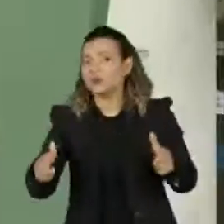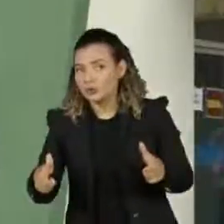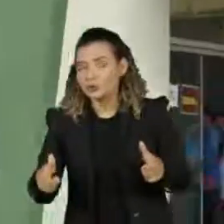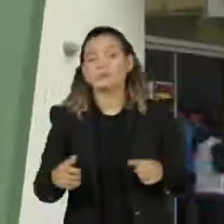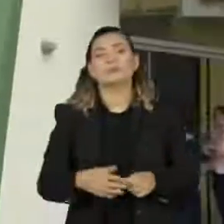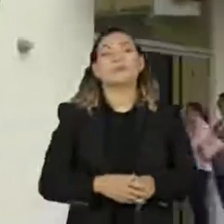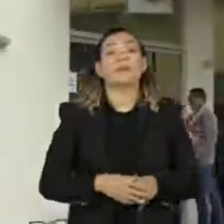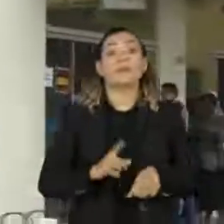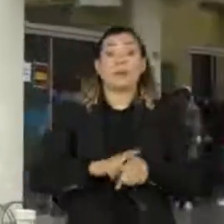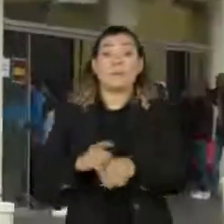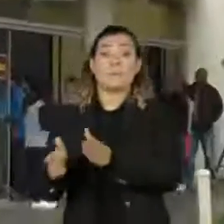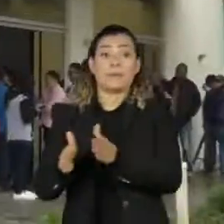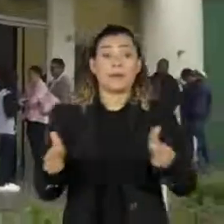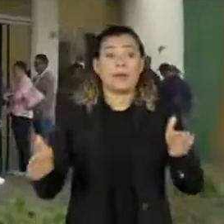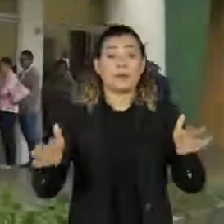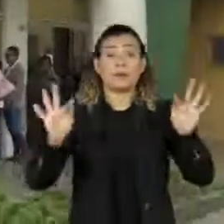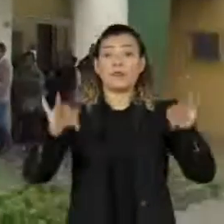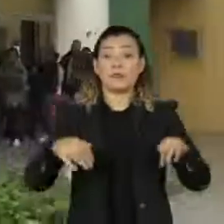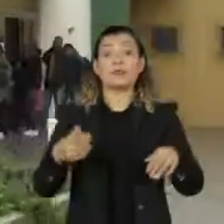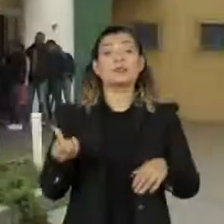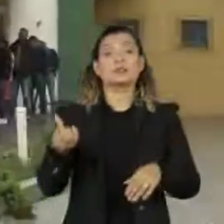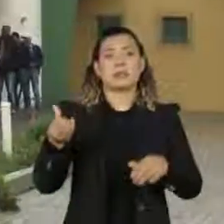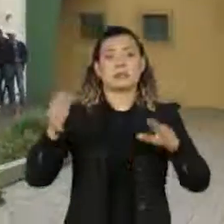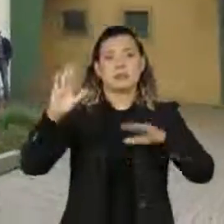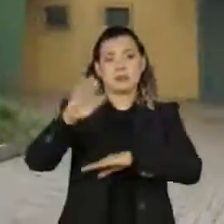o prazo se encerra hoje às 6 horas da tarde